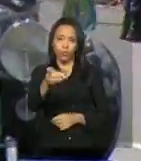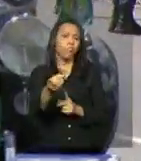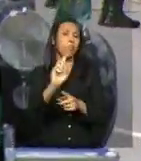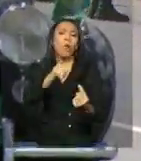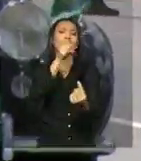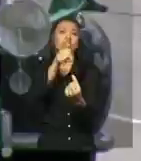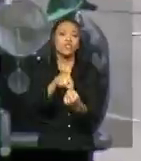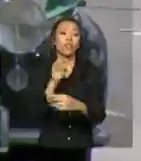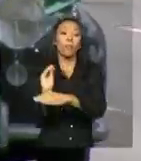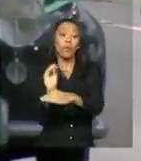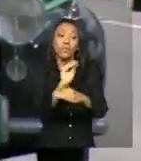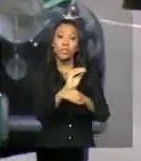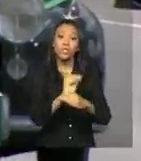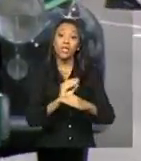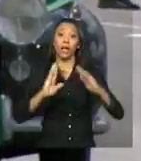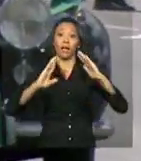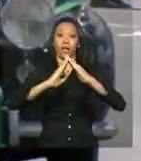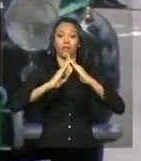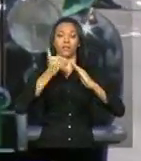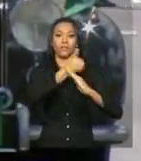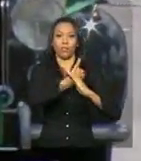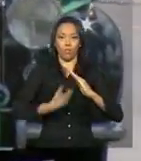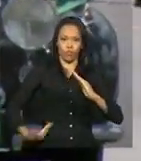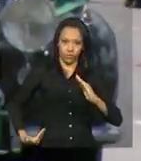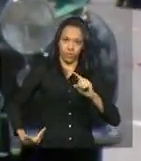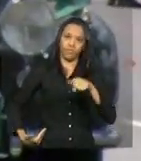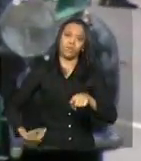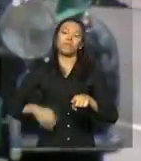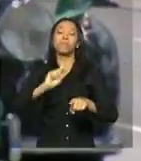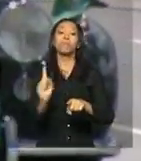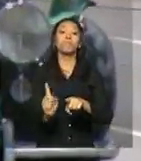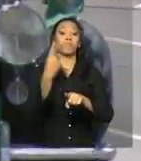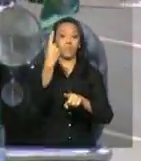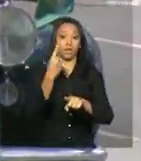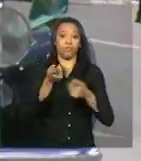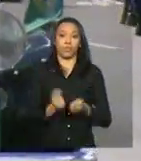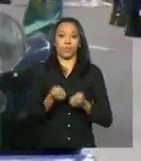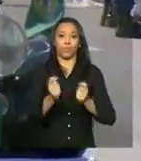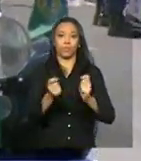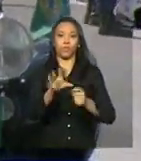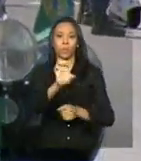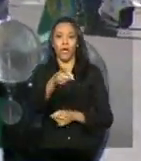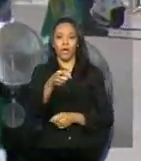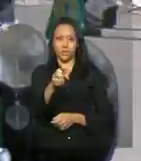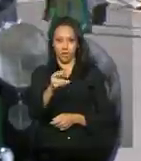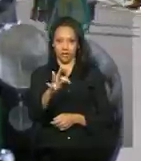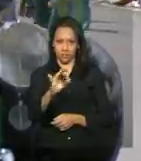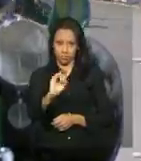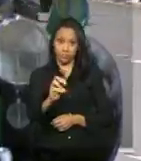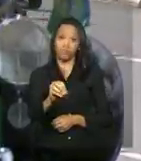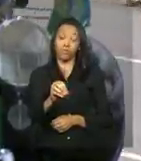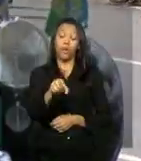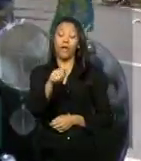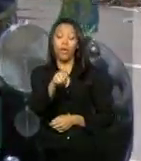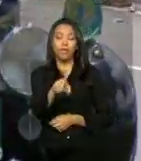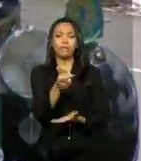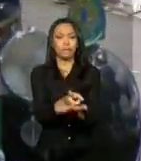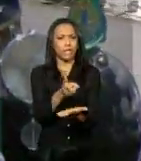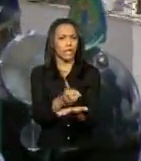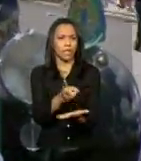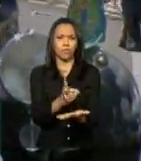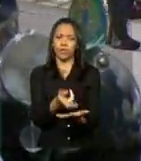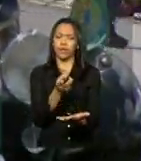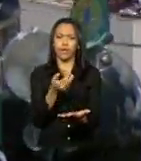governo. Recebeu o nome de 1º Regimento de Cavalaria do Exército. Esse regimento participou ativamente de